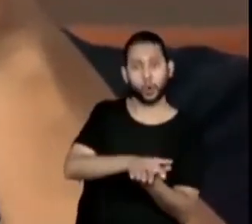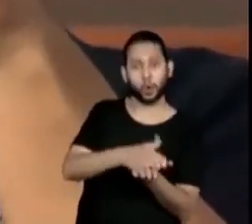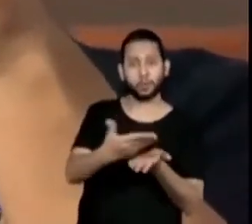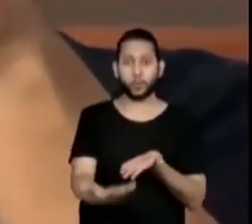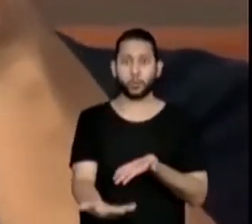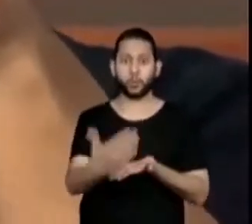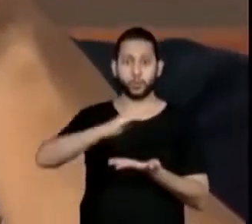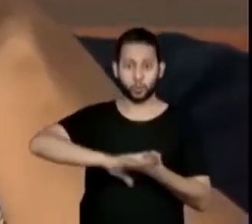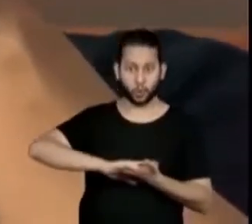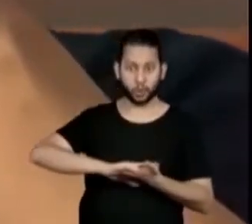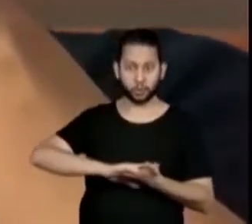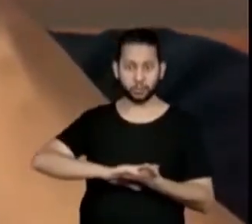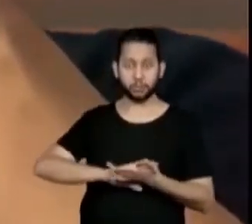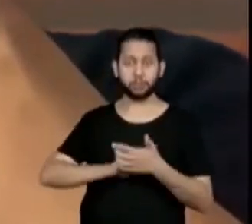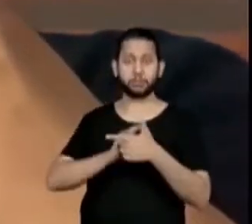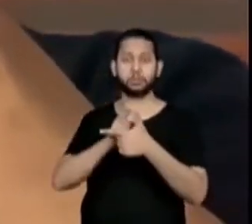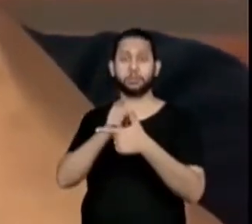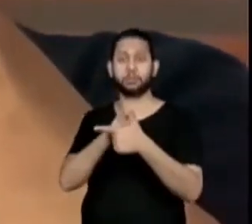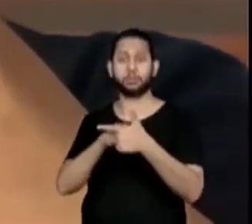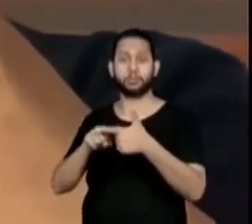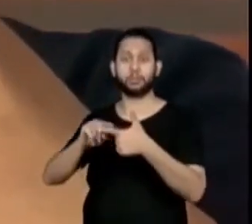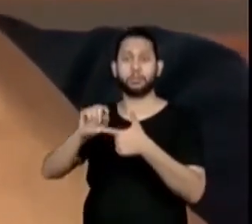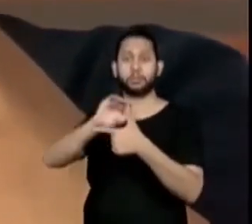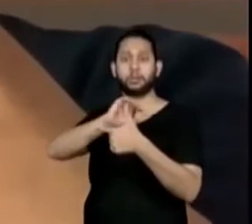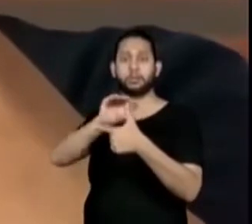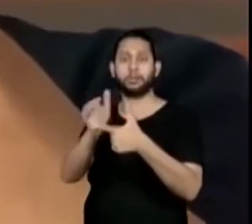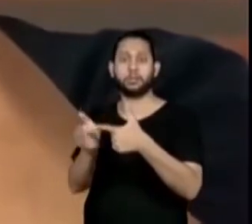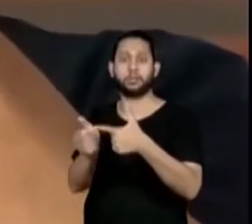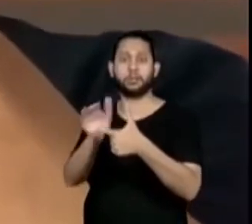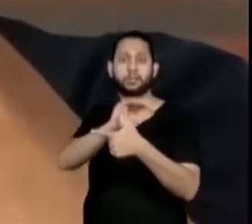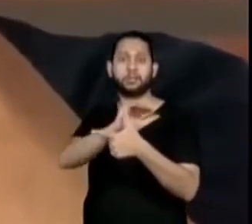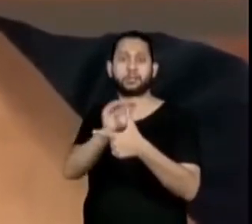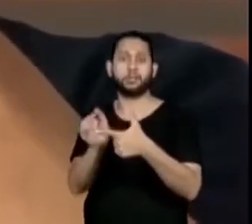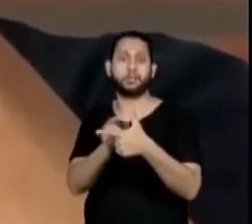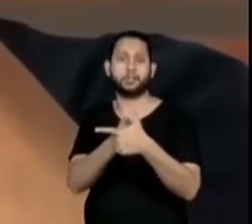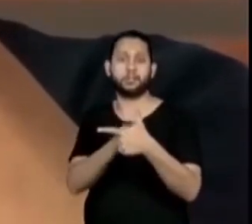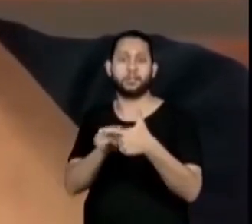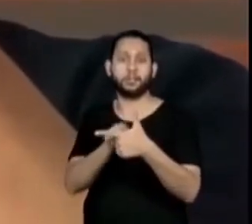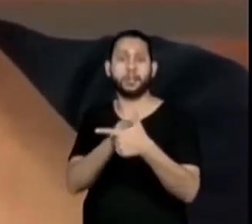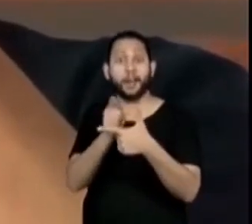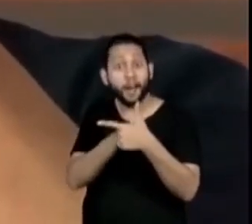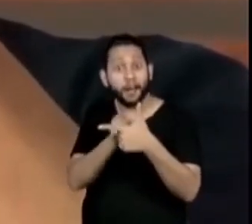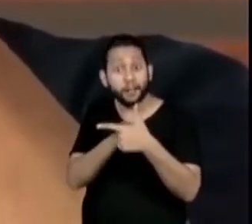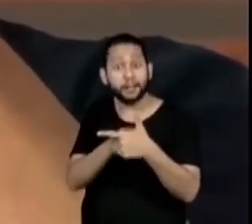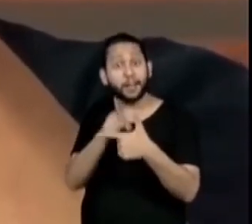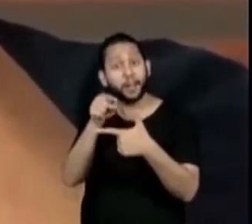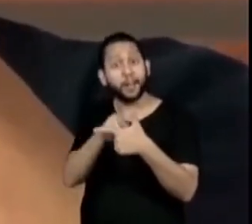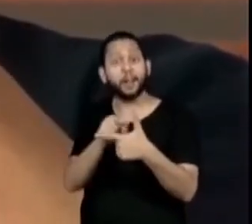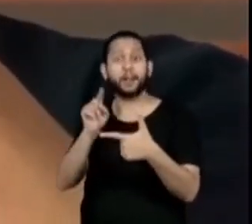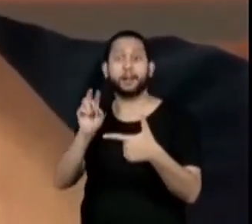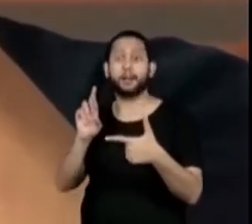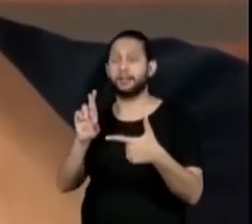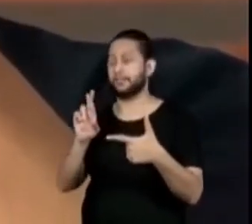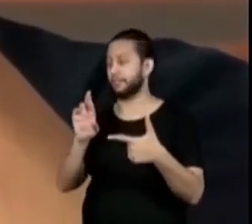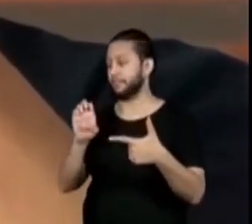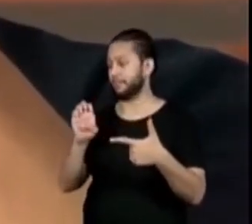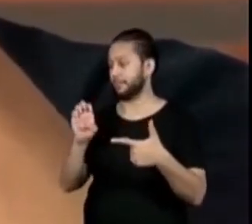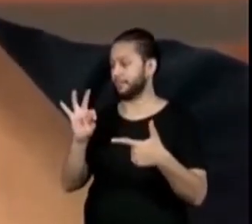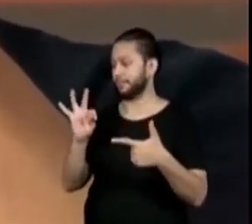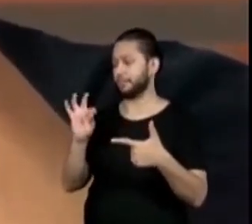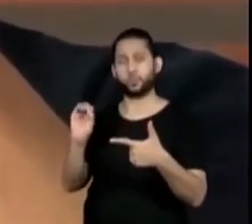Um quarto de volta. O ângulo reto vai ser a junção dessas duas linhas aqui, tá bem? Elas